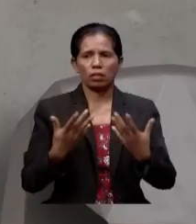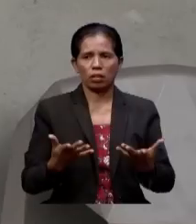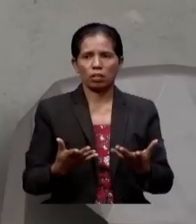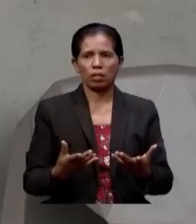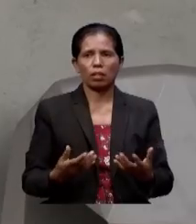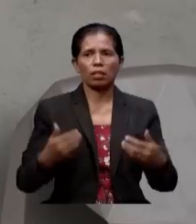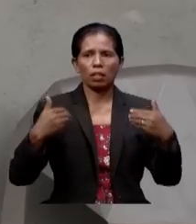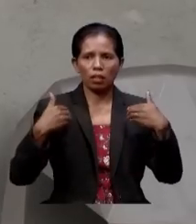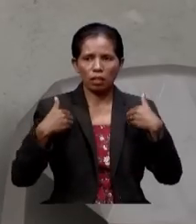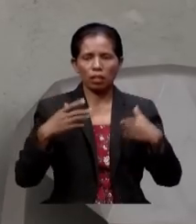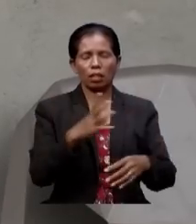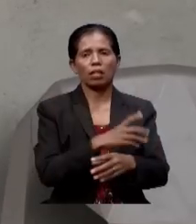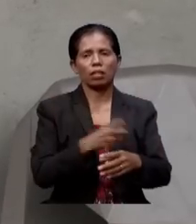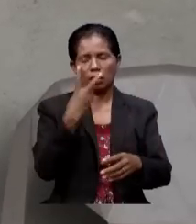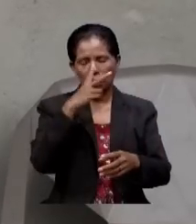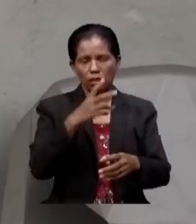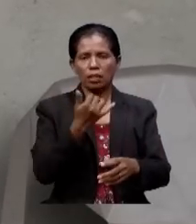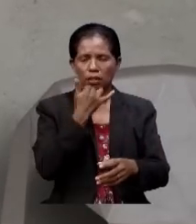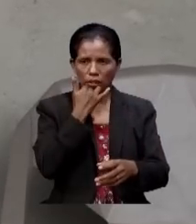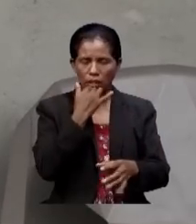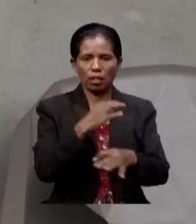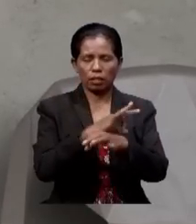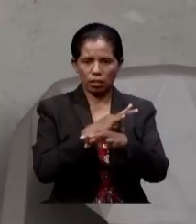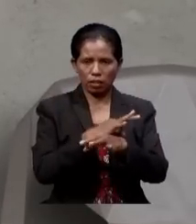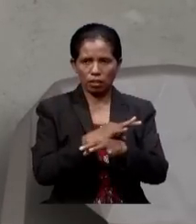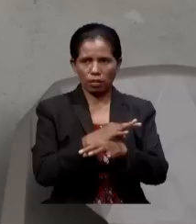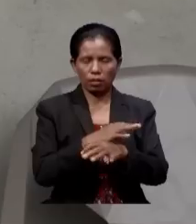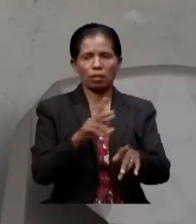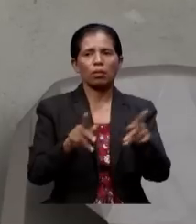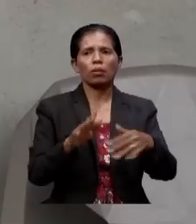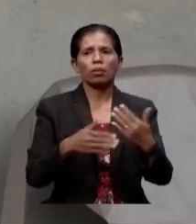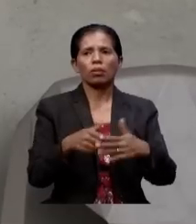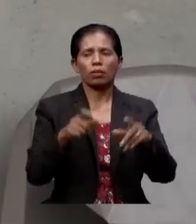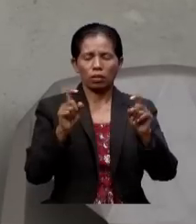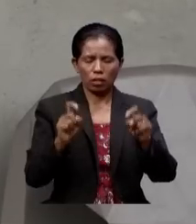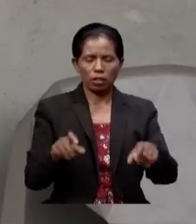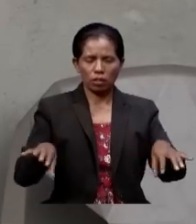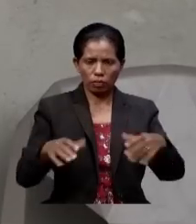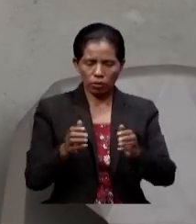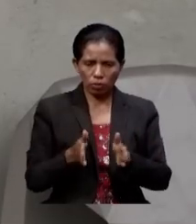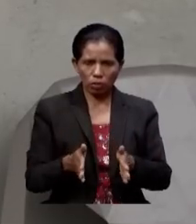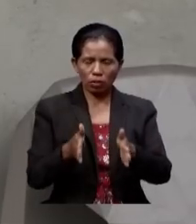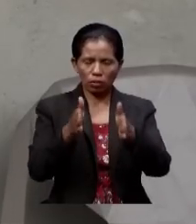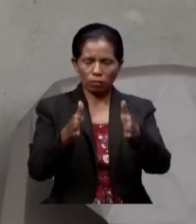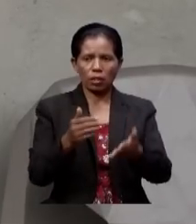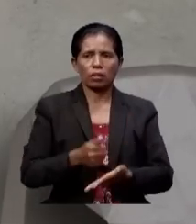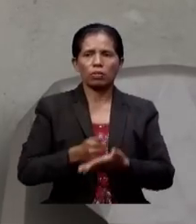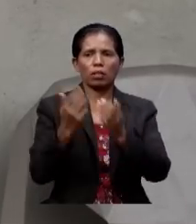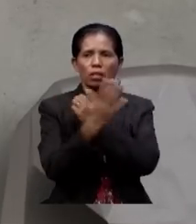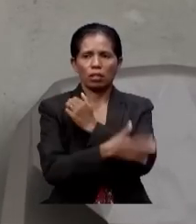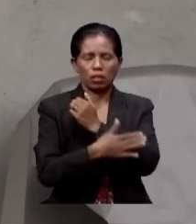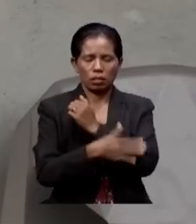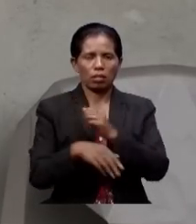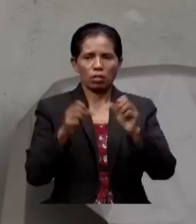hamus irregular makas tinggi hari di dia hadiah laisane para emo do tem que ser isso em corredor depois bela adura lais na sauna bela